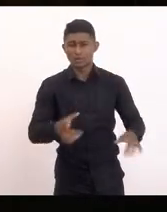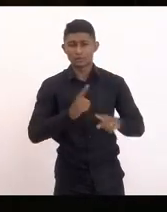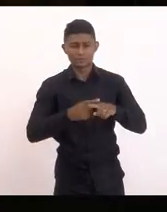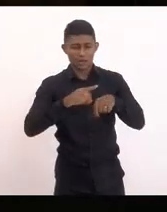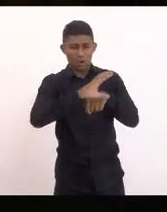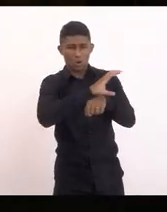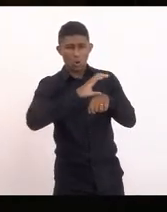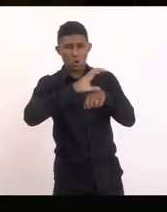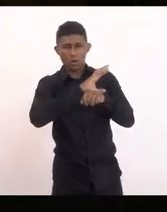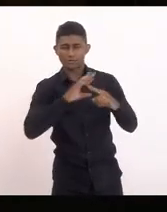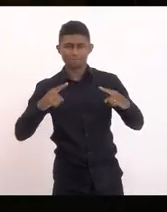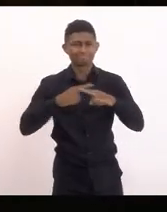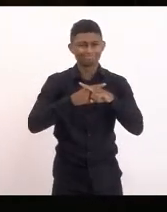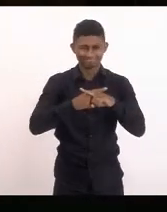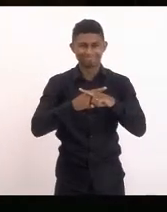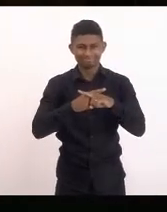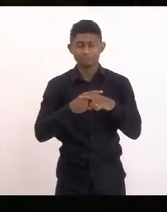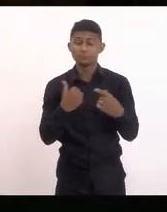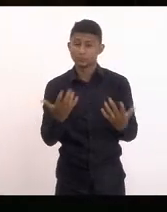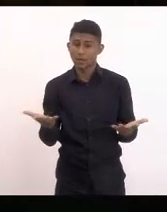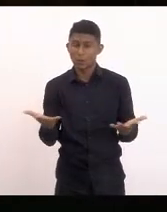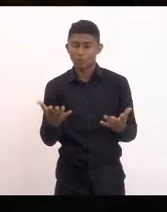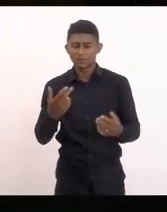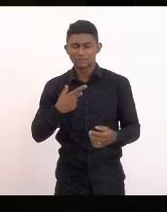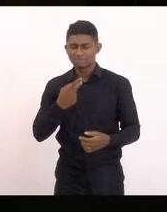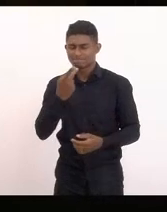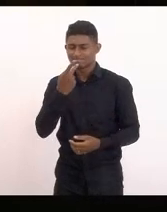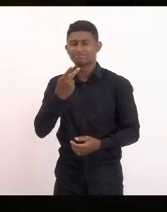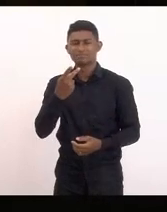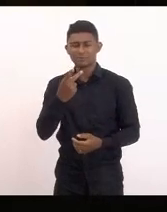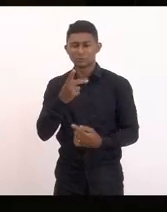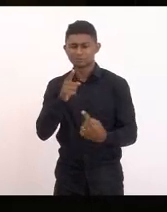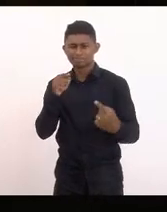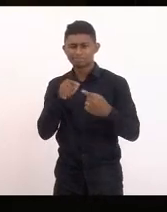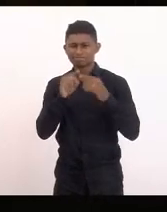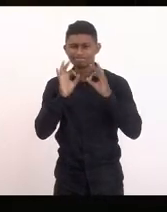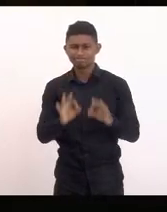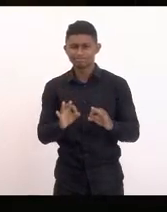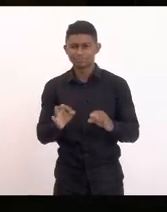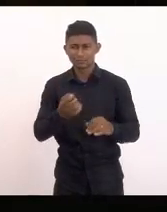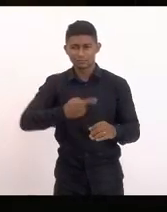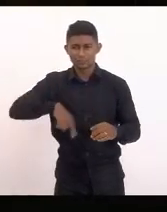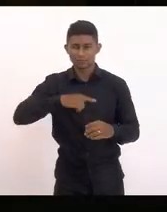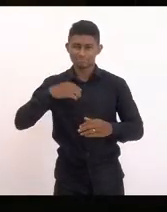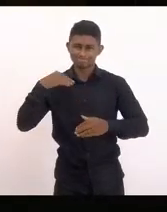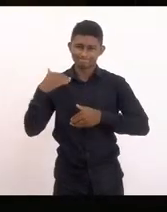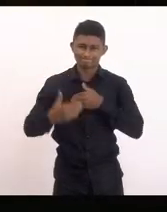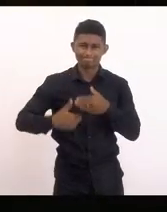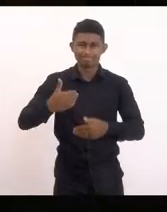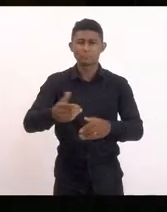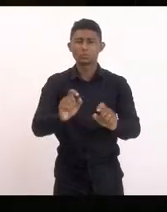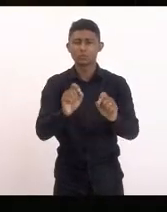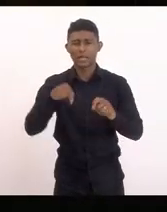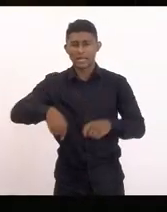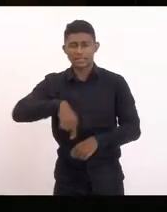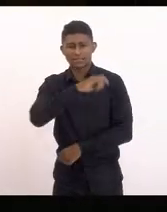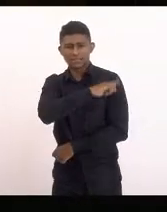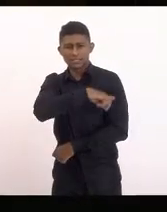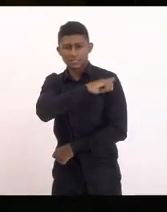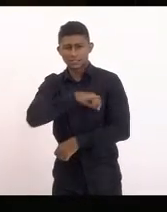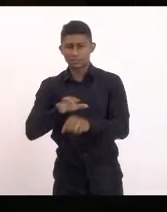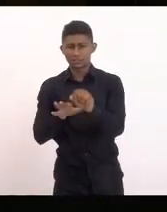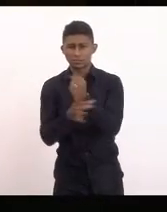quero entrar num ponto que é nevrálgico para nós podermos avançarmos cada vez mais com a segurança do Estado do Rio de